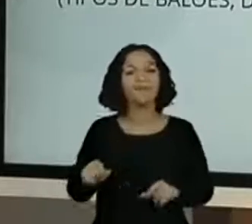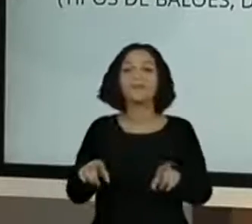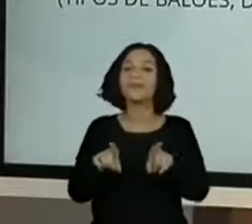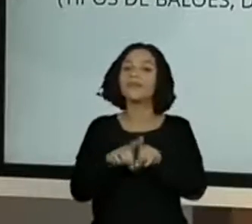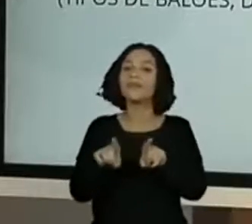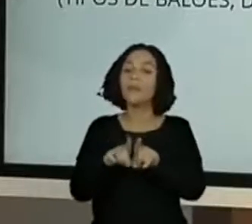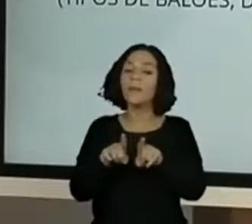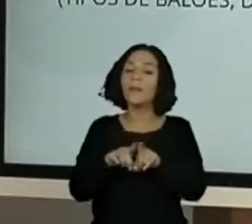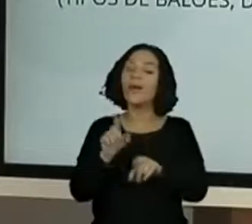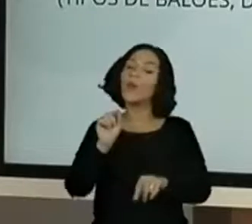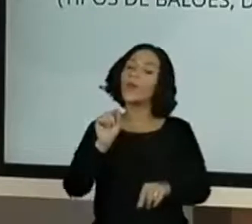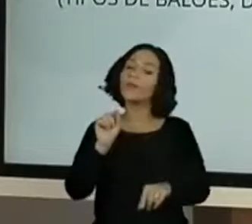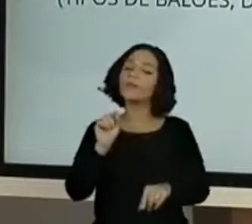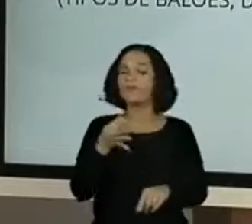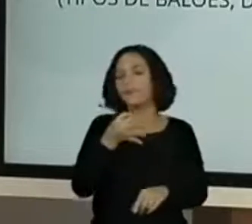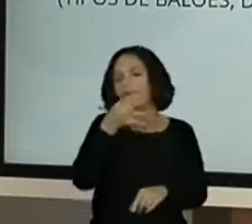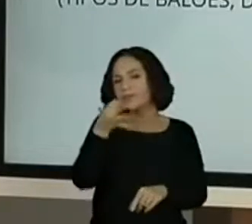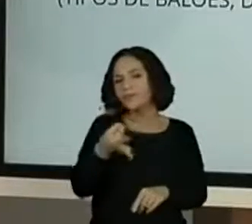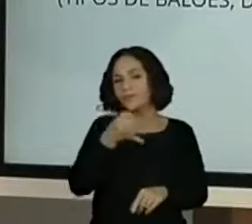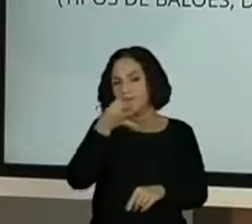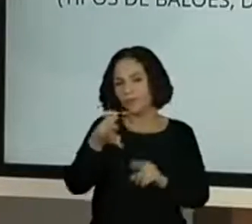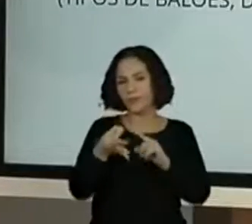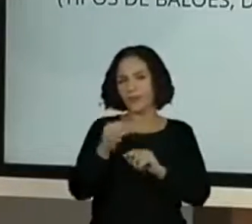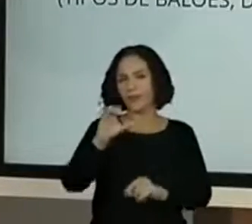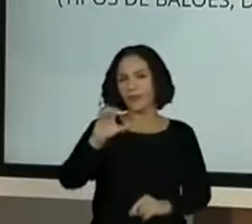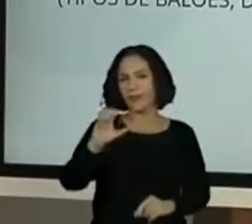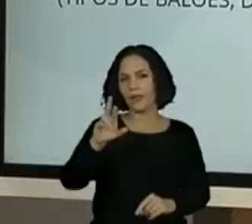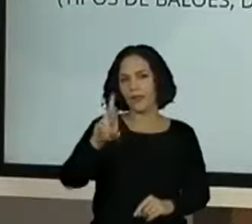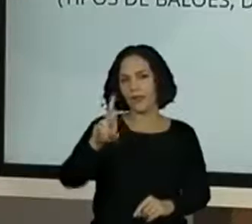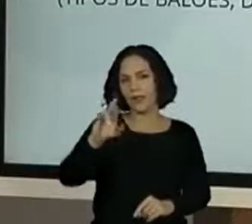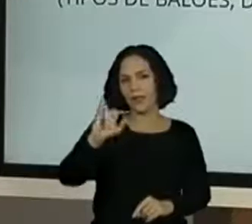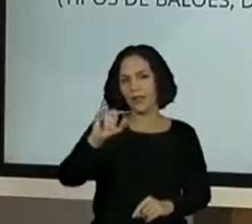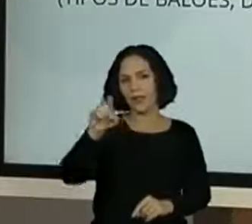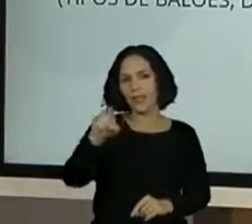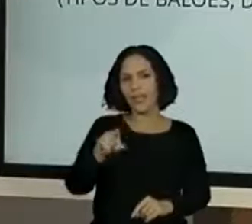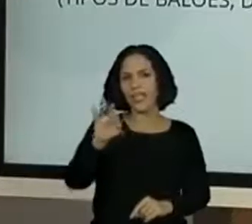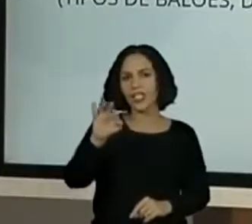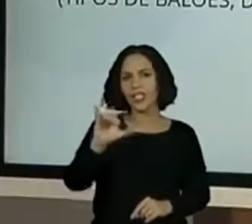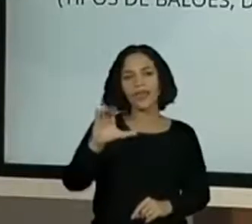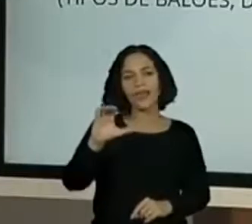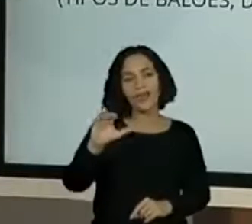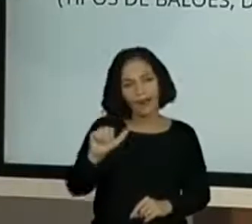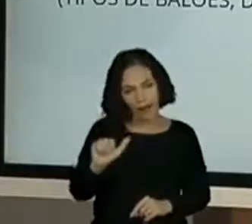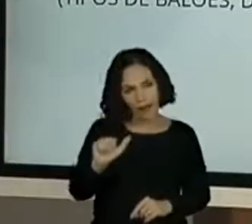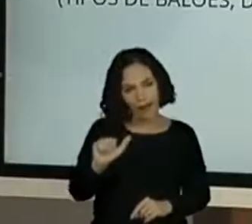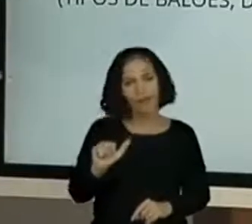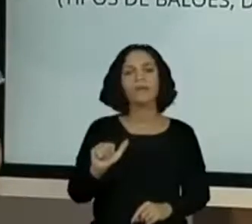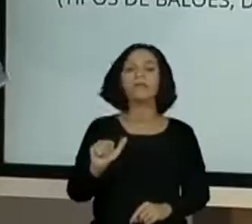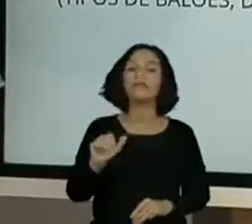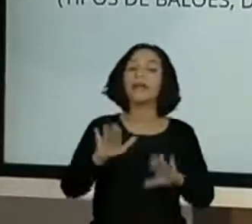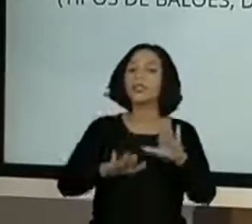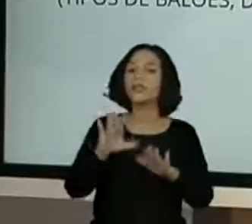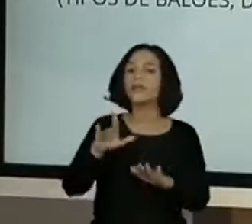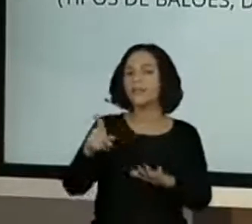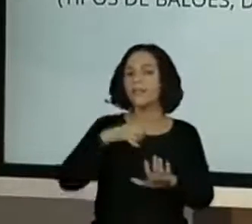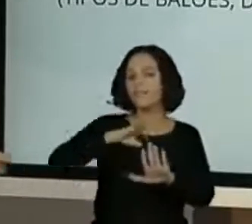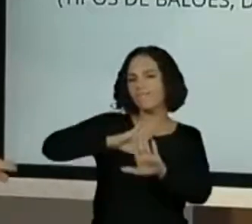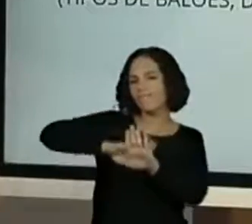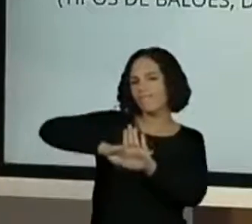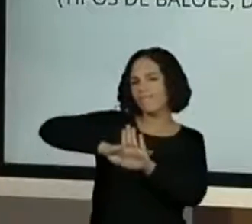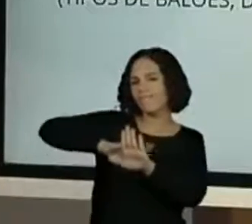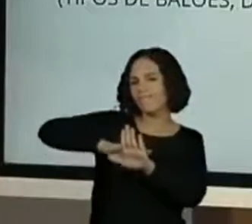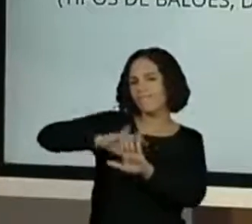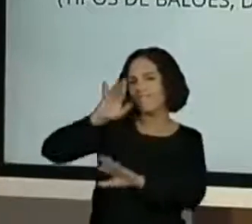questão crítica, então a gente vai encontrar aí dentro da obra dela algumas opiniões delas na forma ali que faça a